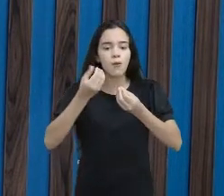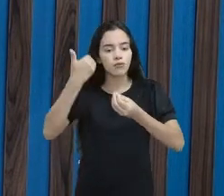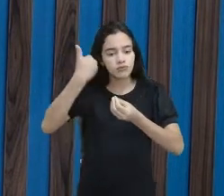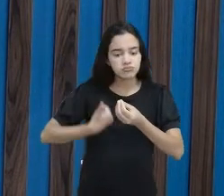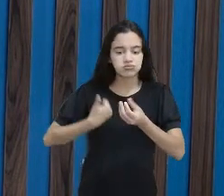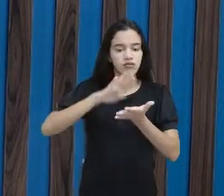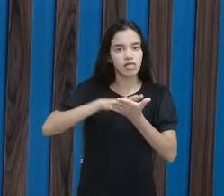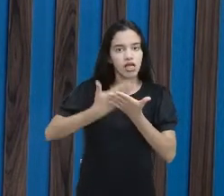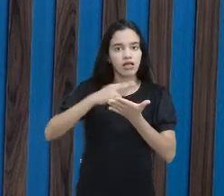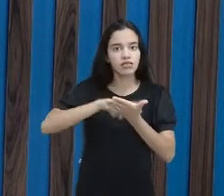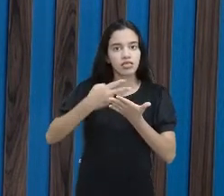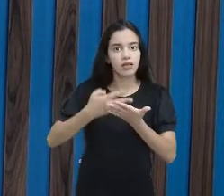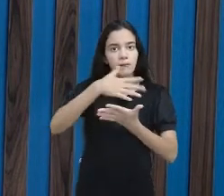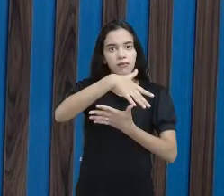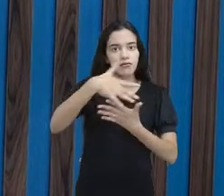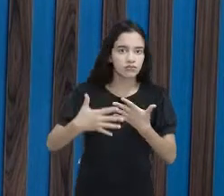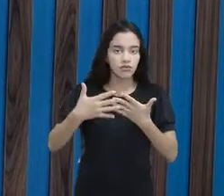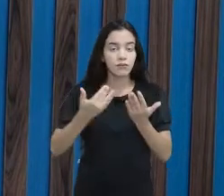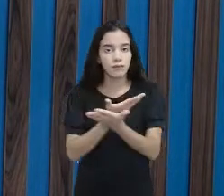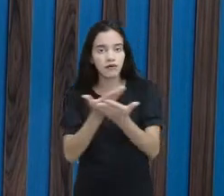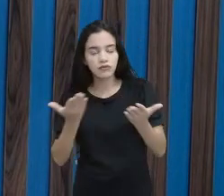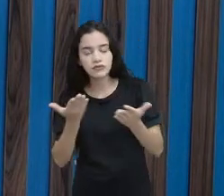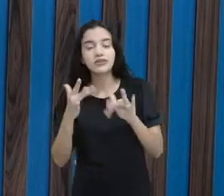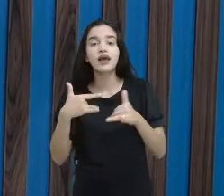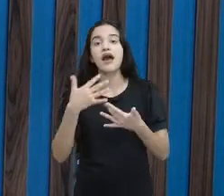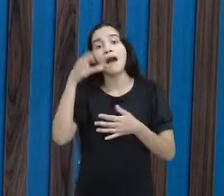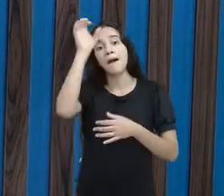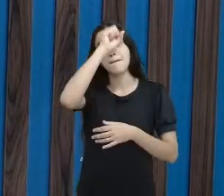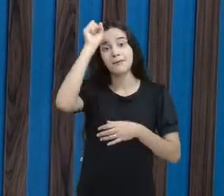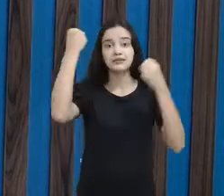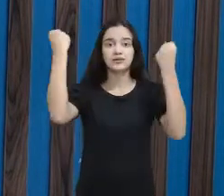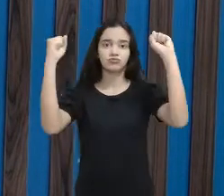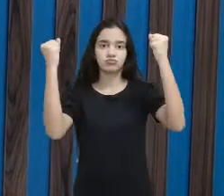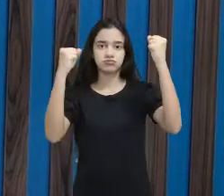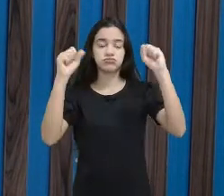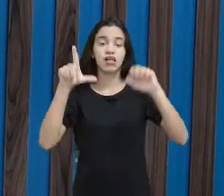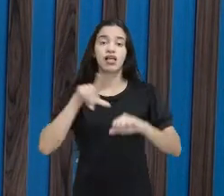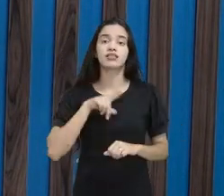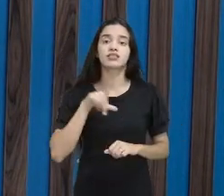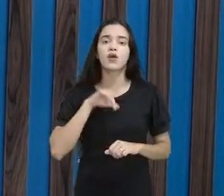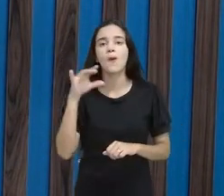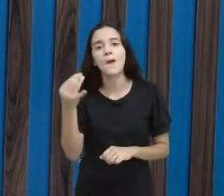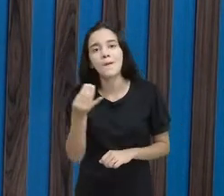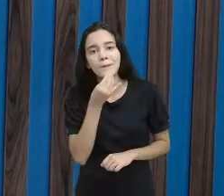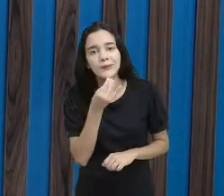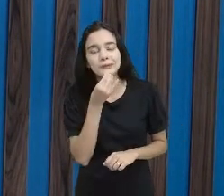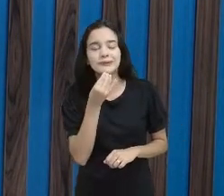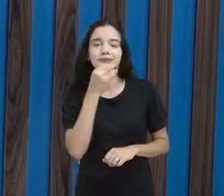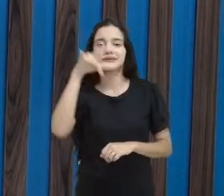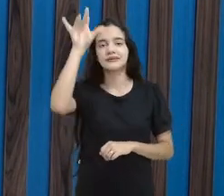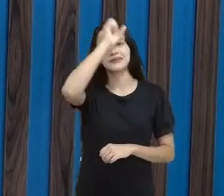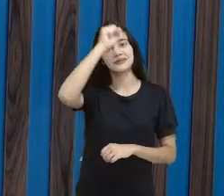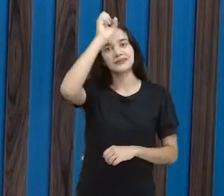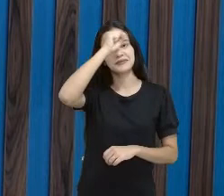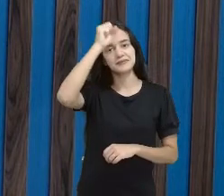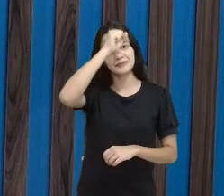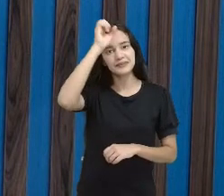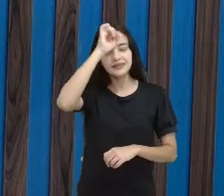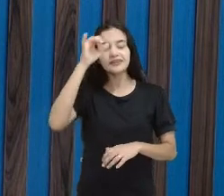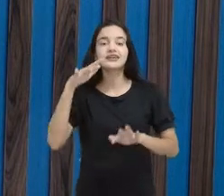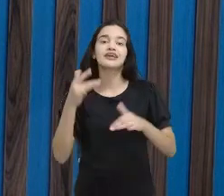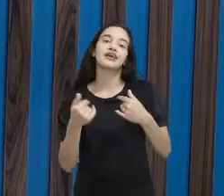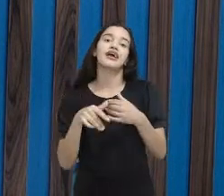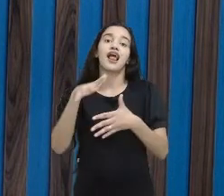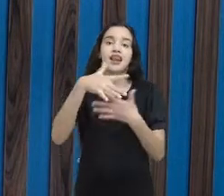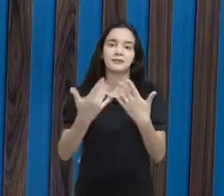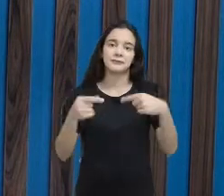falando com vocês, porque além de aprender sobre educação física, vocês têm aí uma oportunidade de aprender sobre Libras